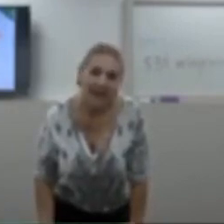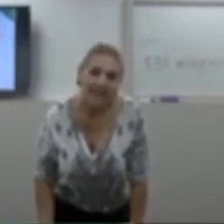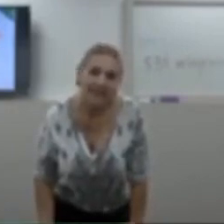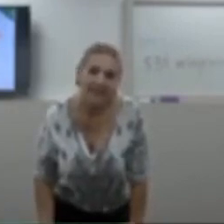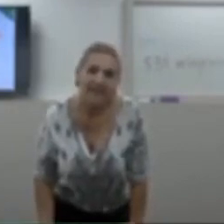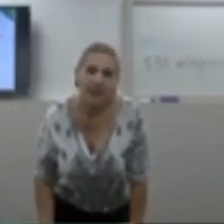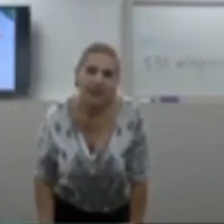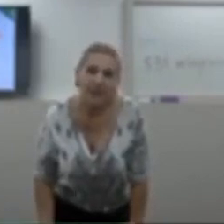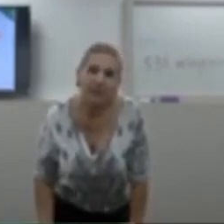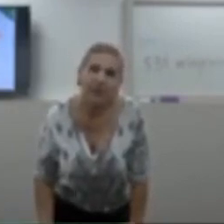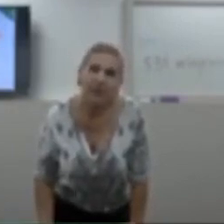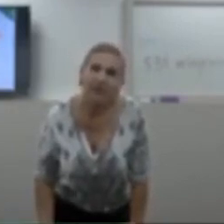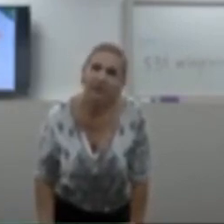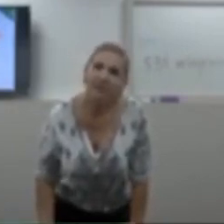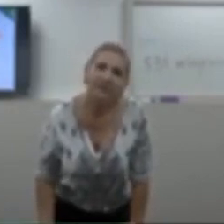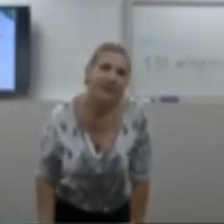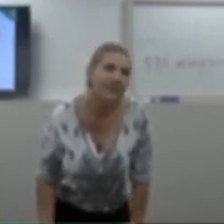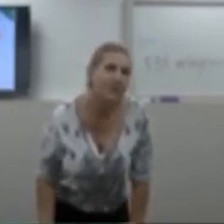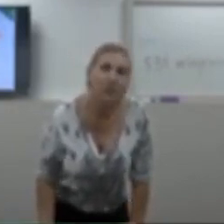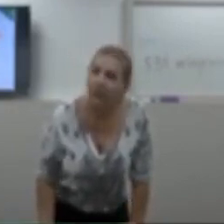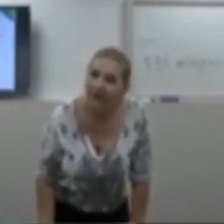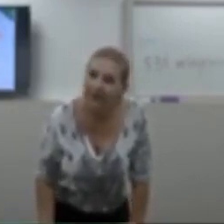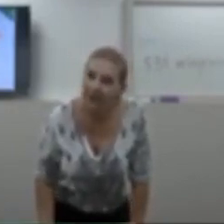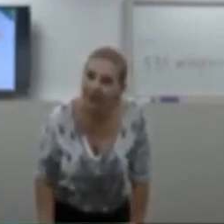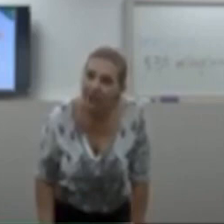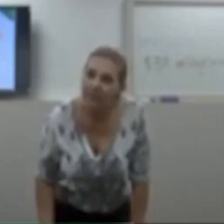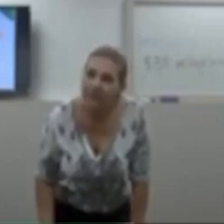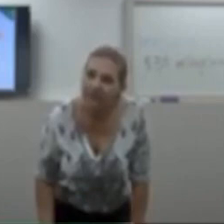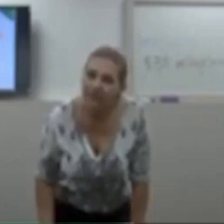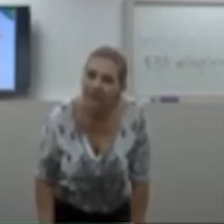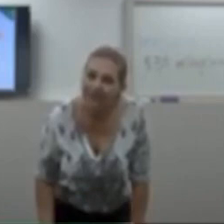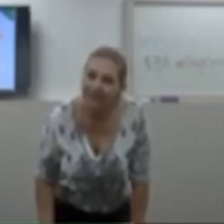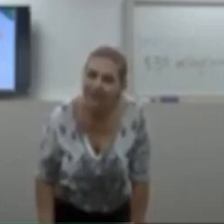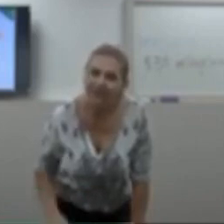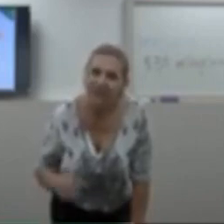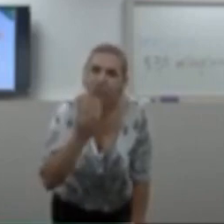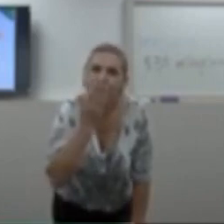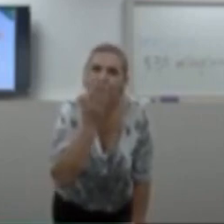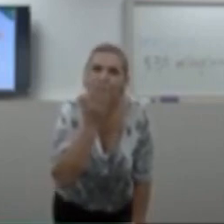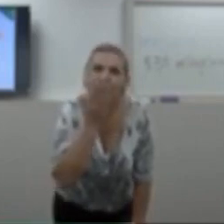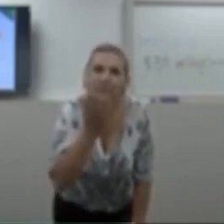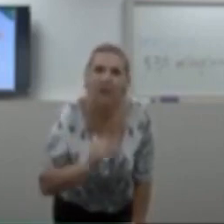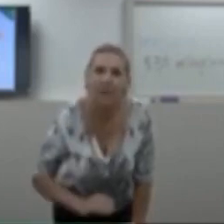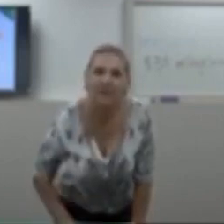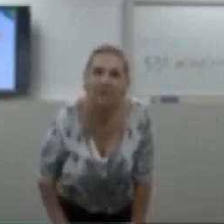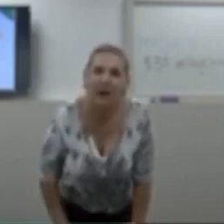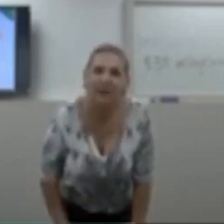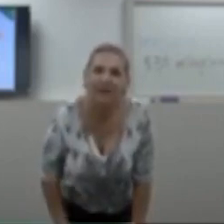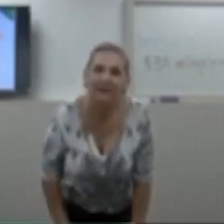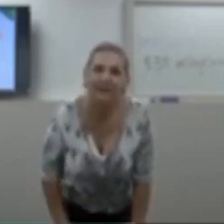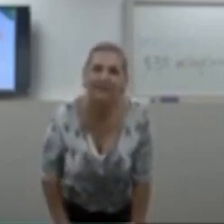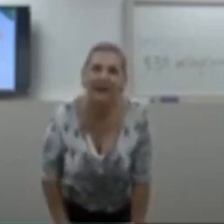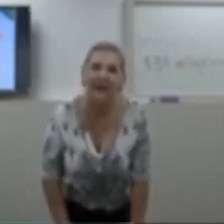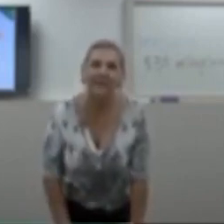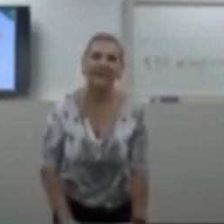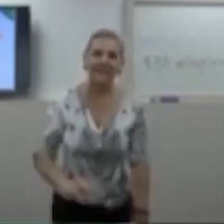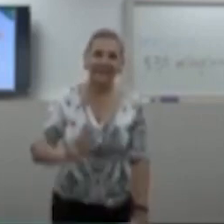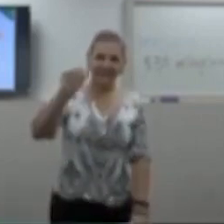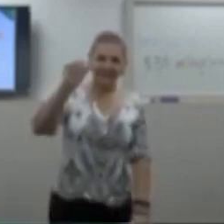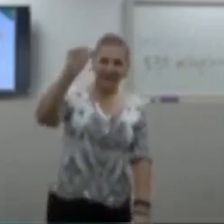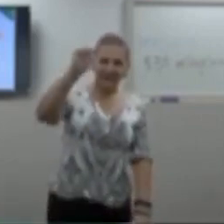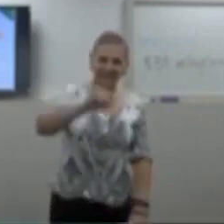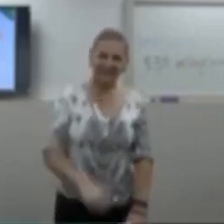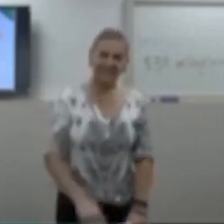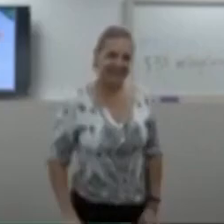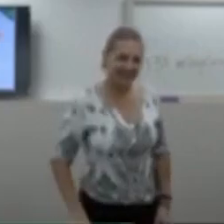sobre numerais. E eu deixo, então, para vocês um grande beijo em seus corações. Tchau, pessoal. Até a próxima